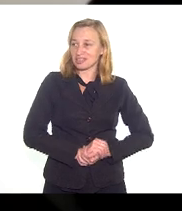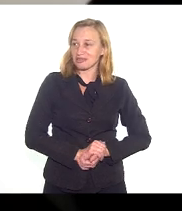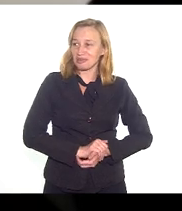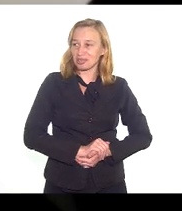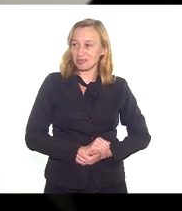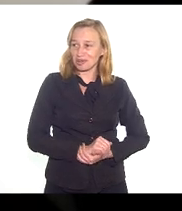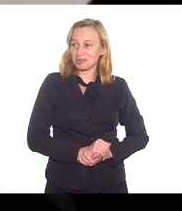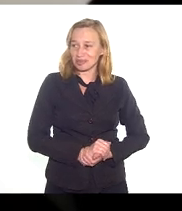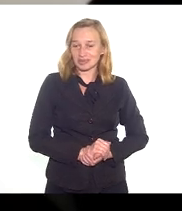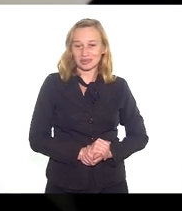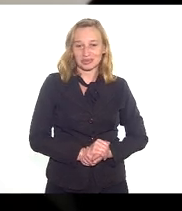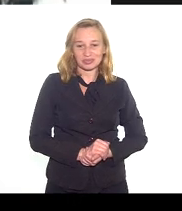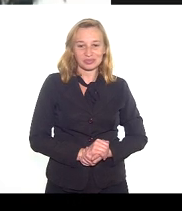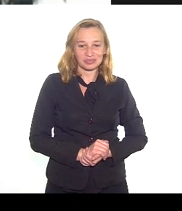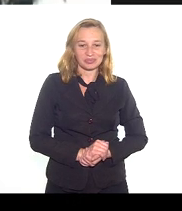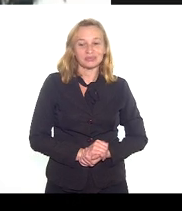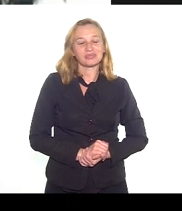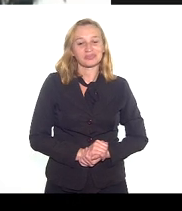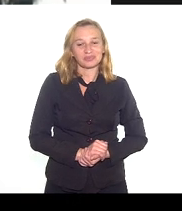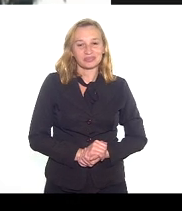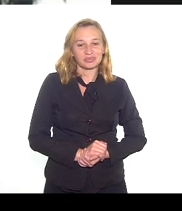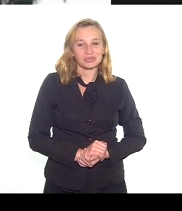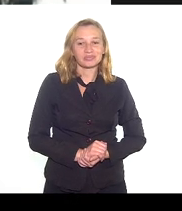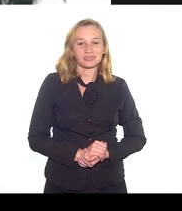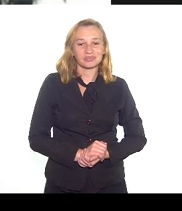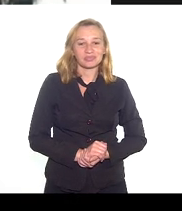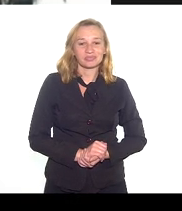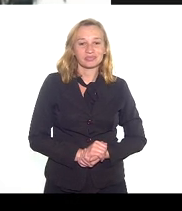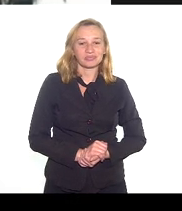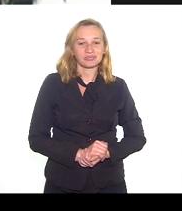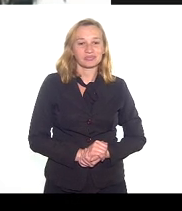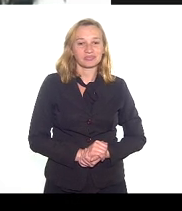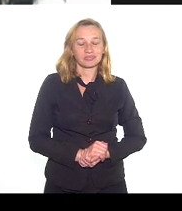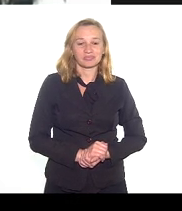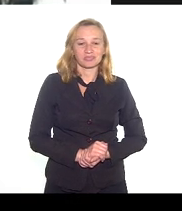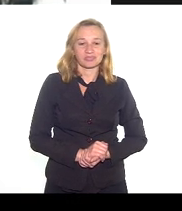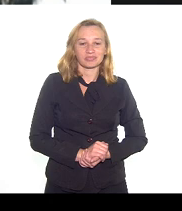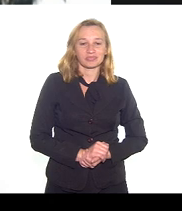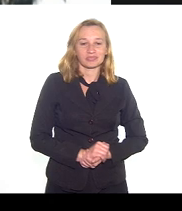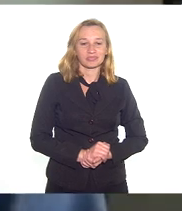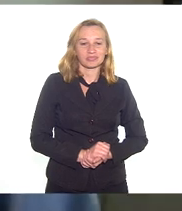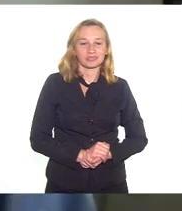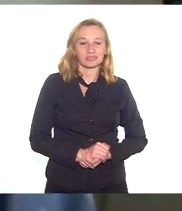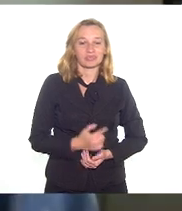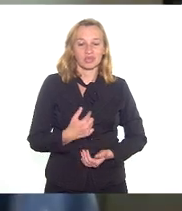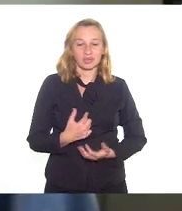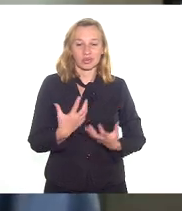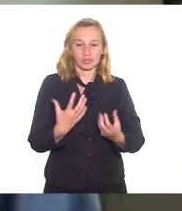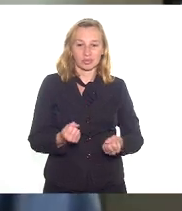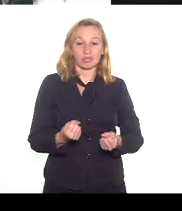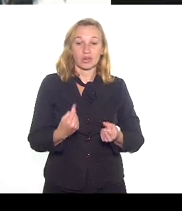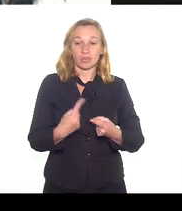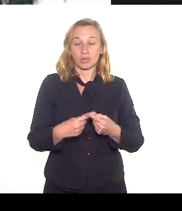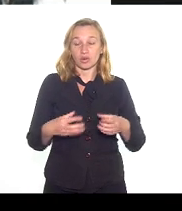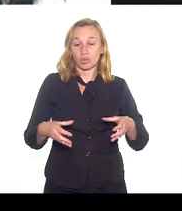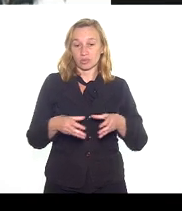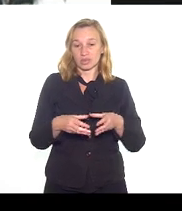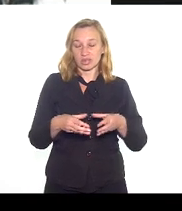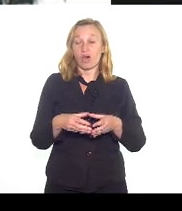injuridicidade nem juridicidade. Presidente, é que eu estou dando parecer porque comissão. Ah,